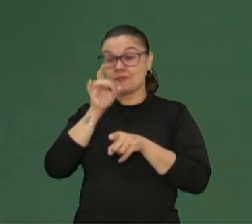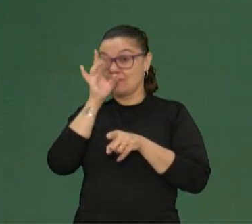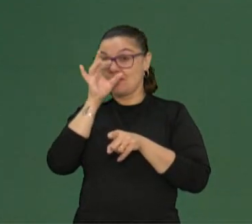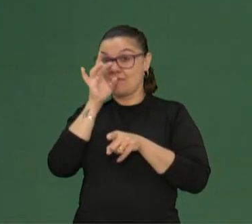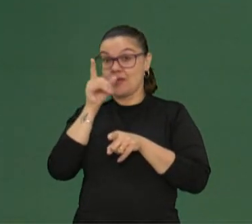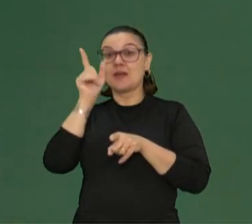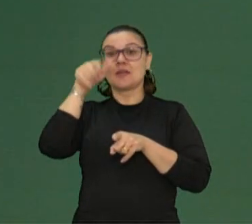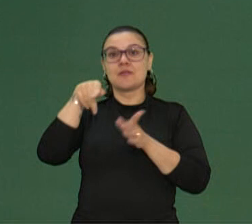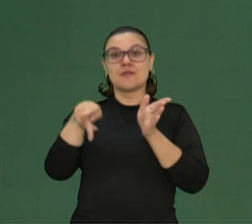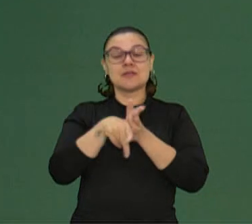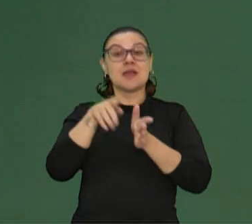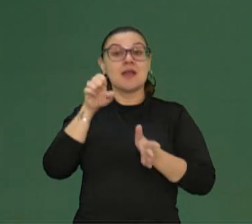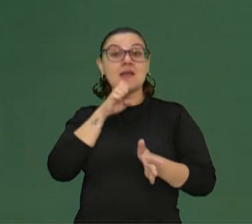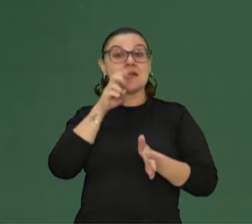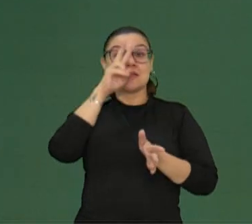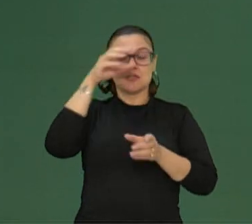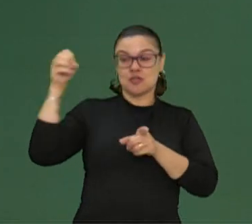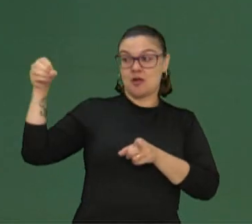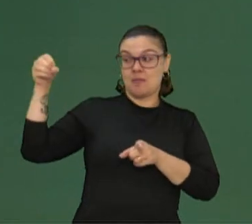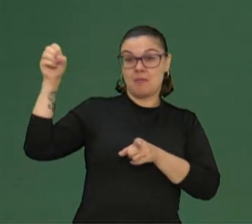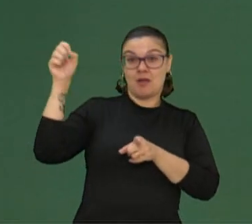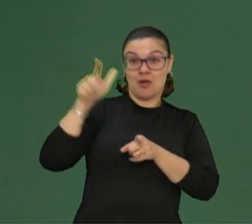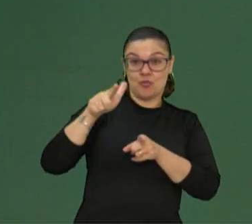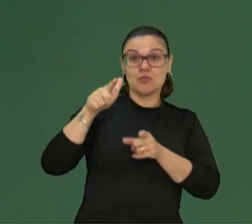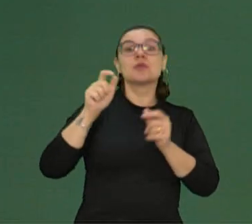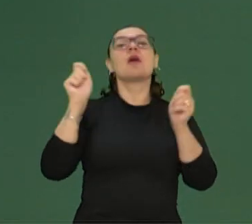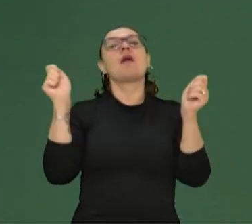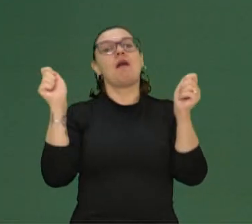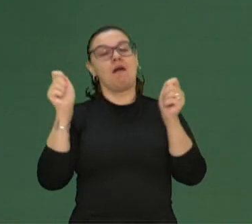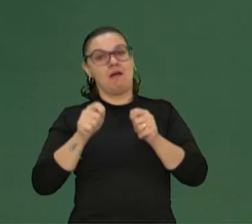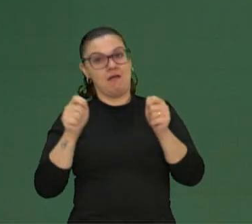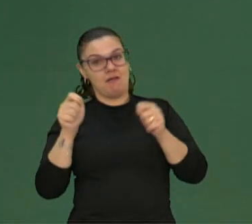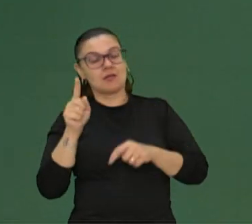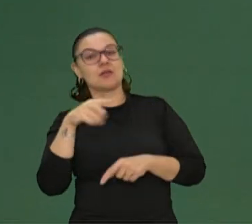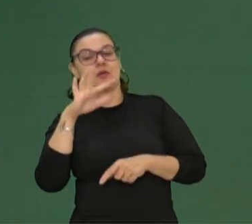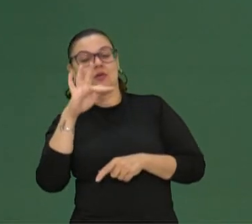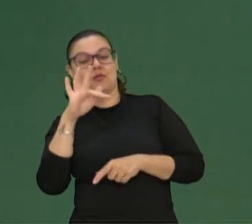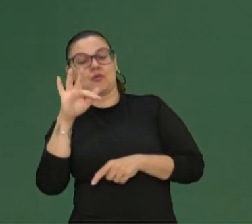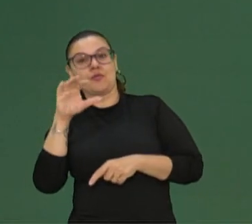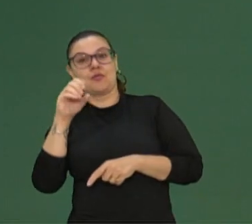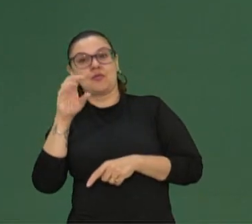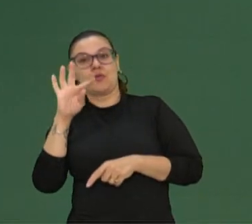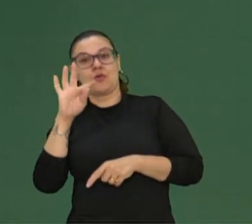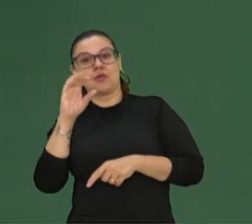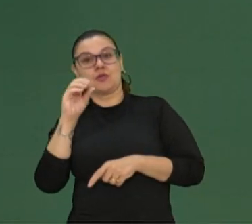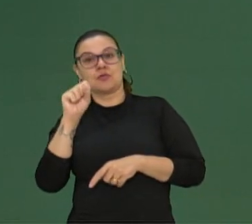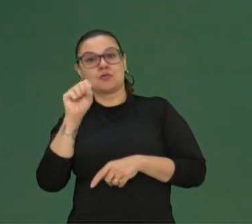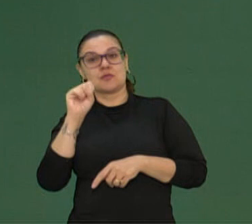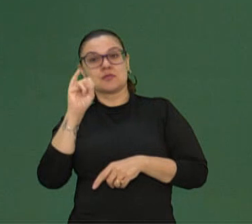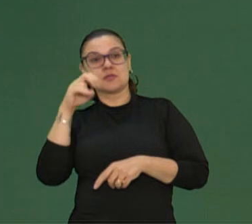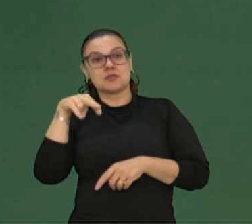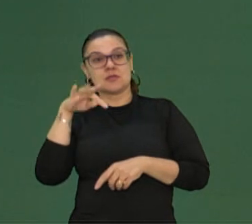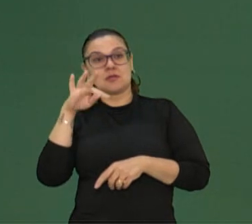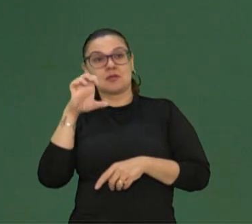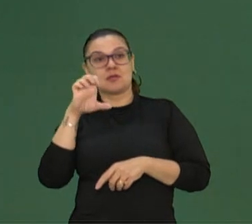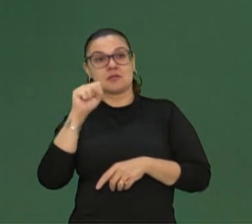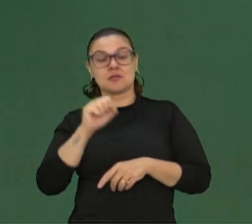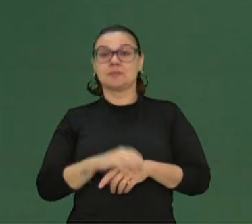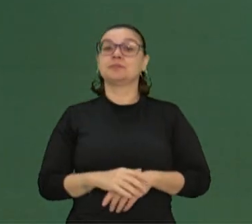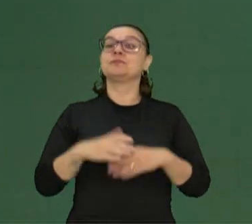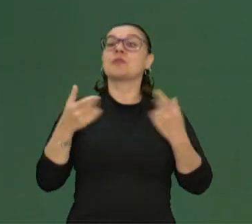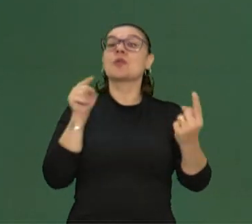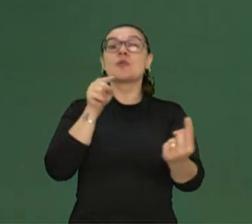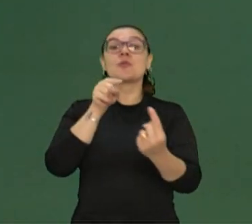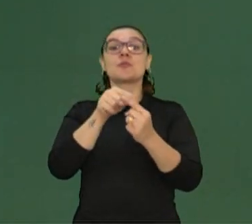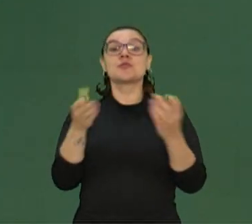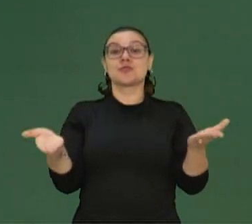luz, aí ótimo, a gente pode dizer que eles estão fazendo fotossíntese. Entendem? Vamos seguindo com a nossa aula de biologia. Objetivos